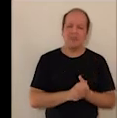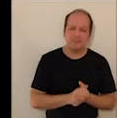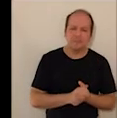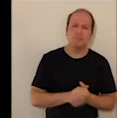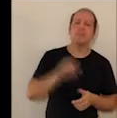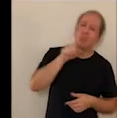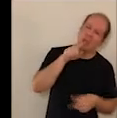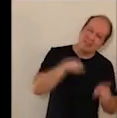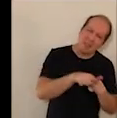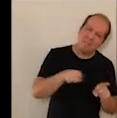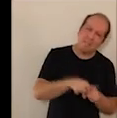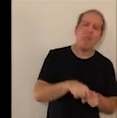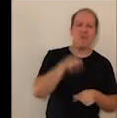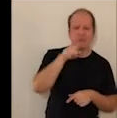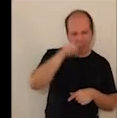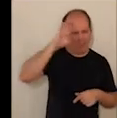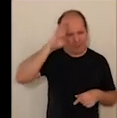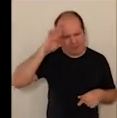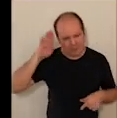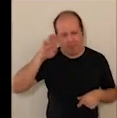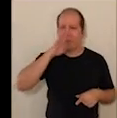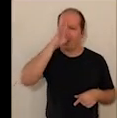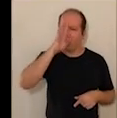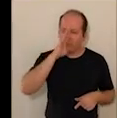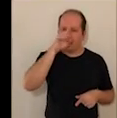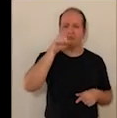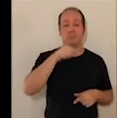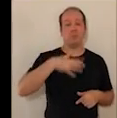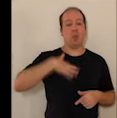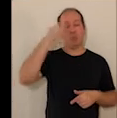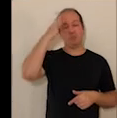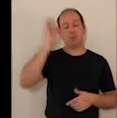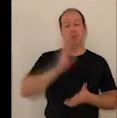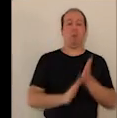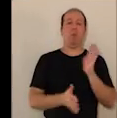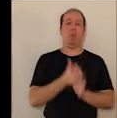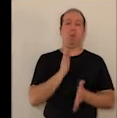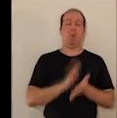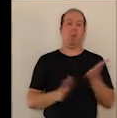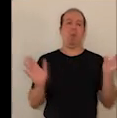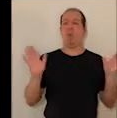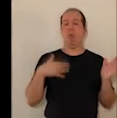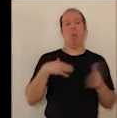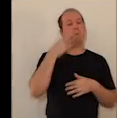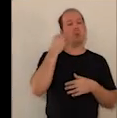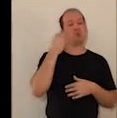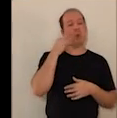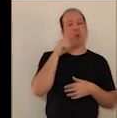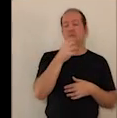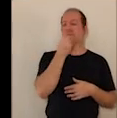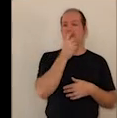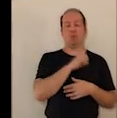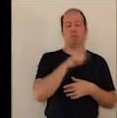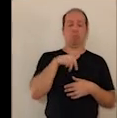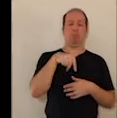também, e principalmente o acusado... Eu não sei de coisa alguma, enquanto a Messer Volpone, como o senhor vê, não está em condições de dar um passo